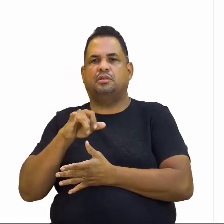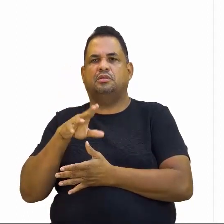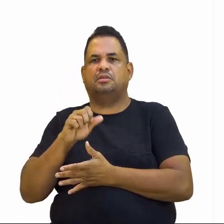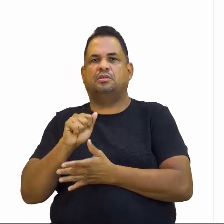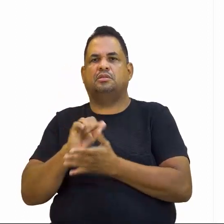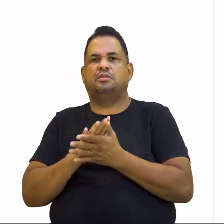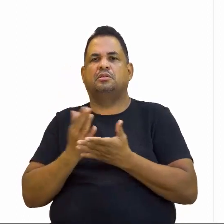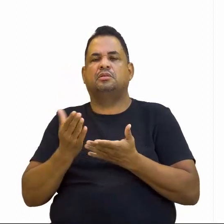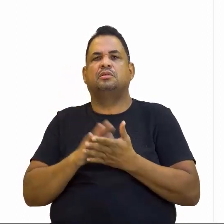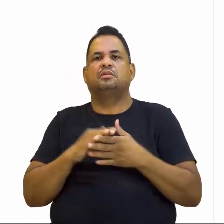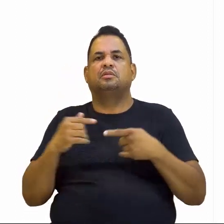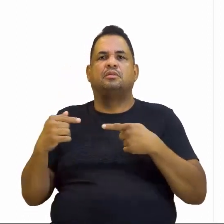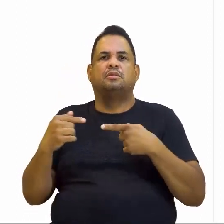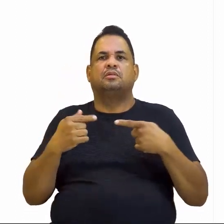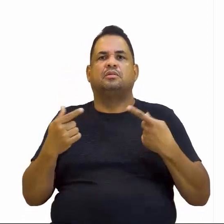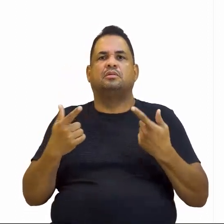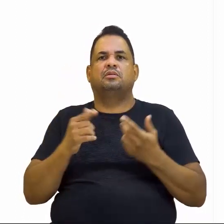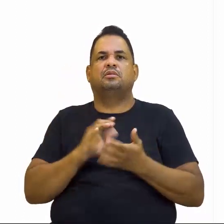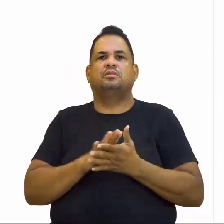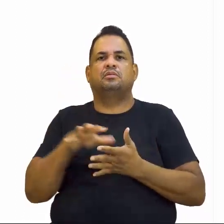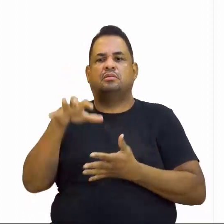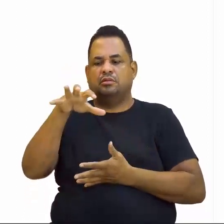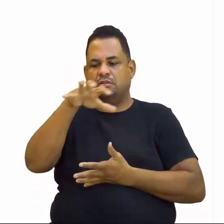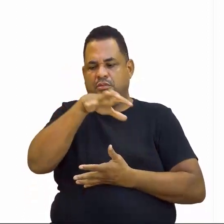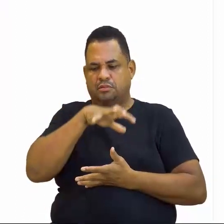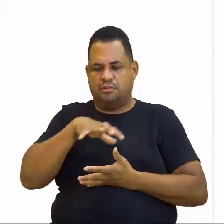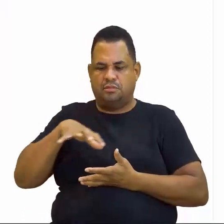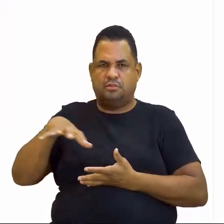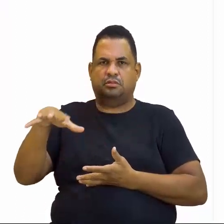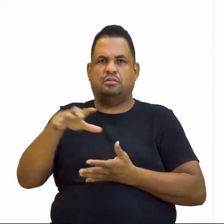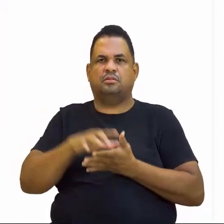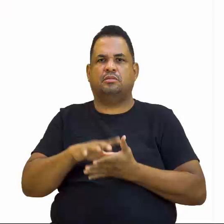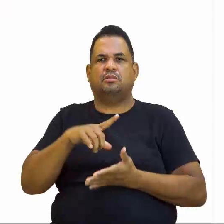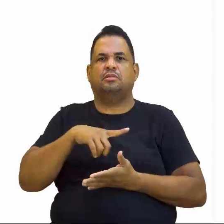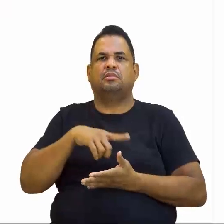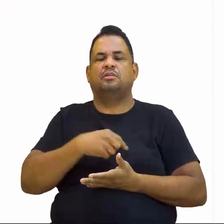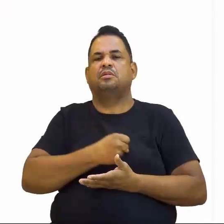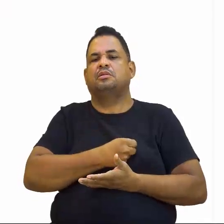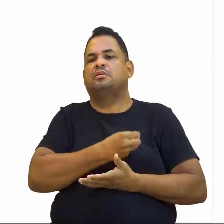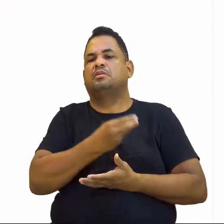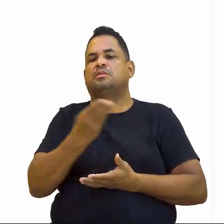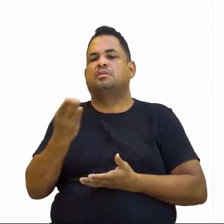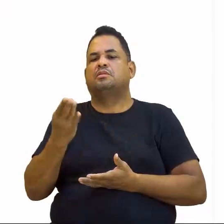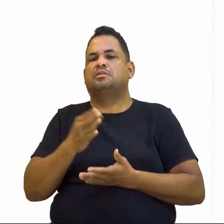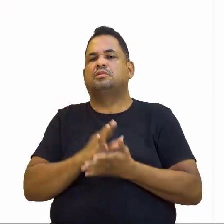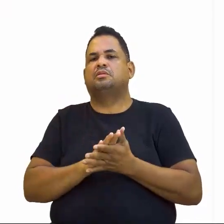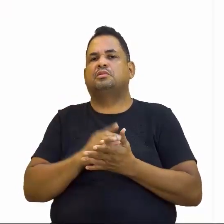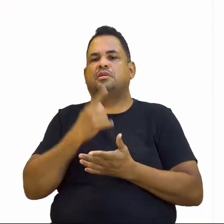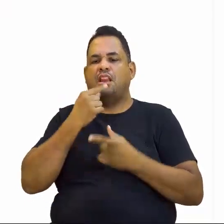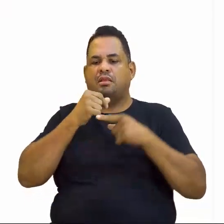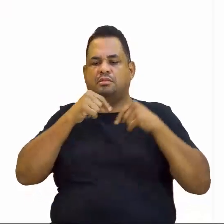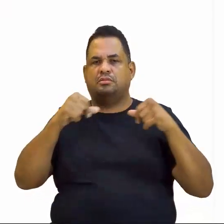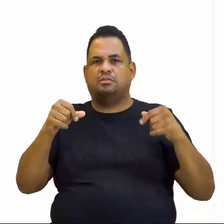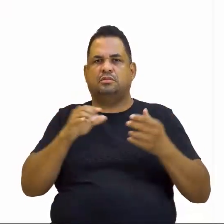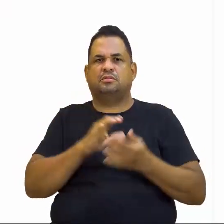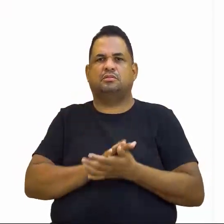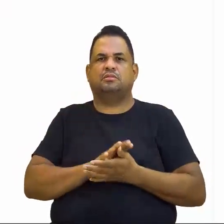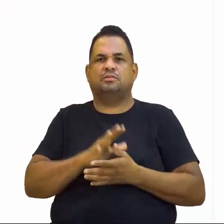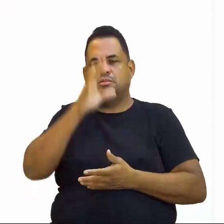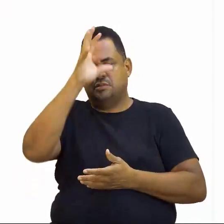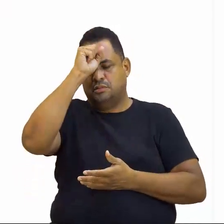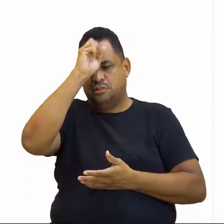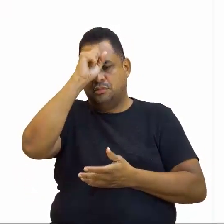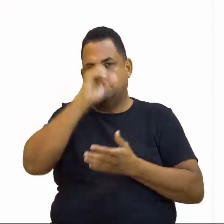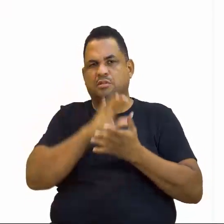faz referência justamente à região onde a gente tem uma grande concentração de sal. E aí o que acontece? A gente aprendeu lá